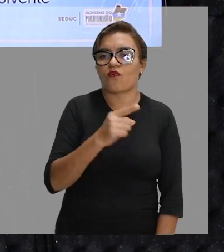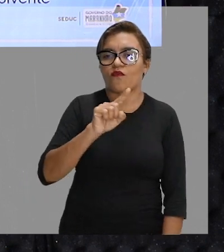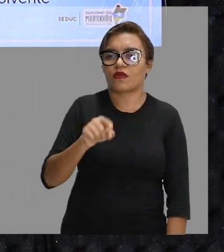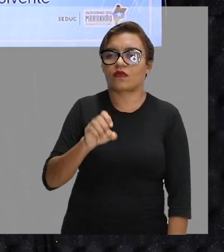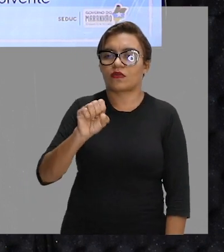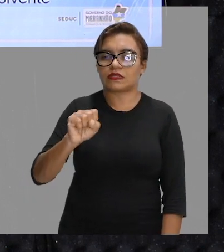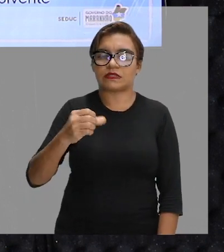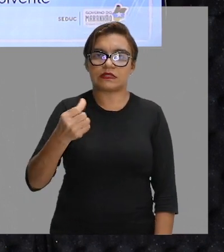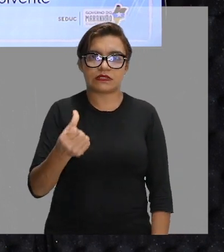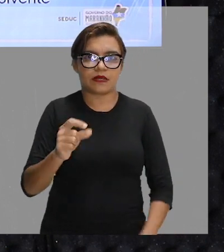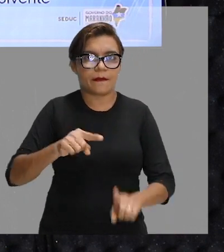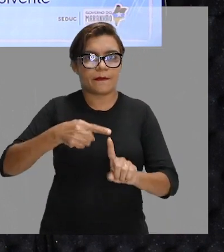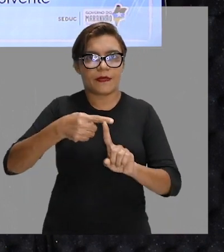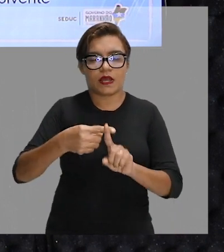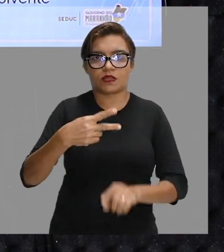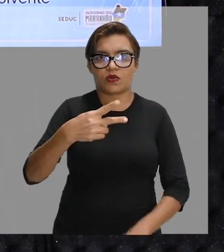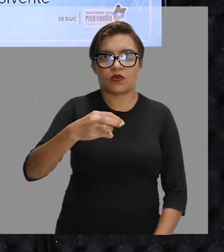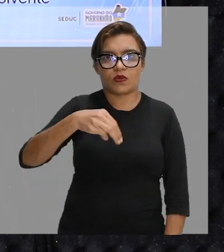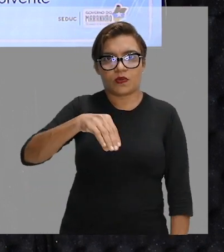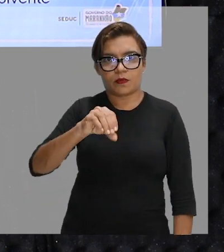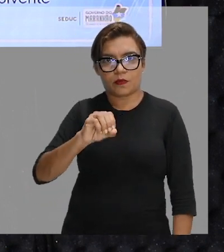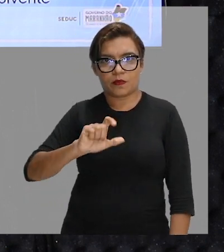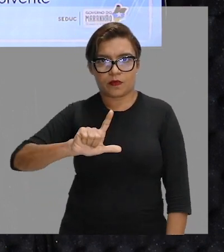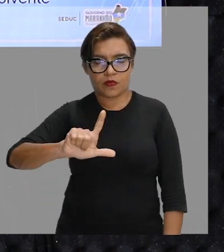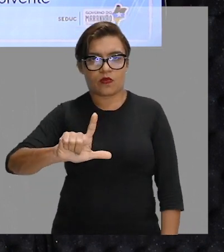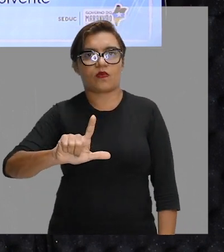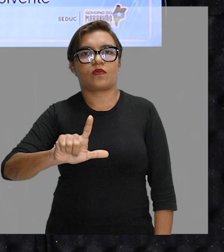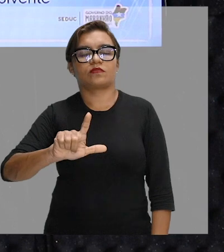1,86. Adicionei 2 mols, o efeito é